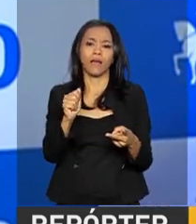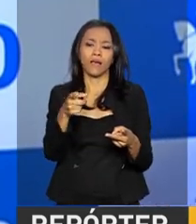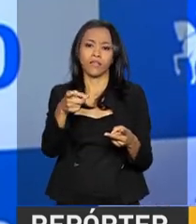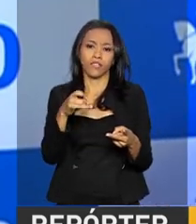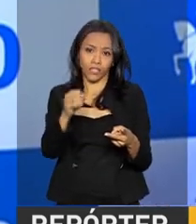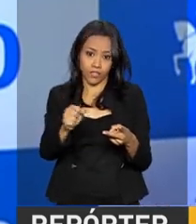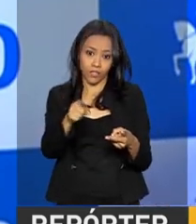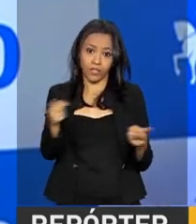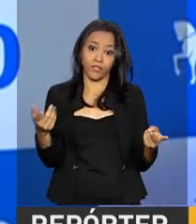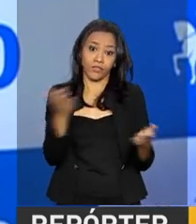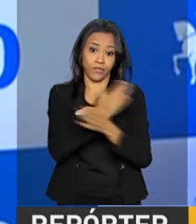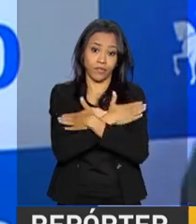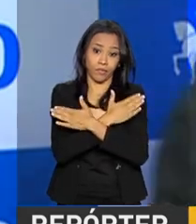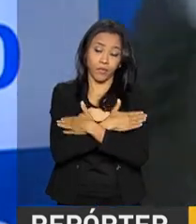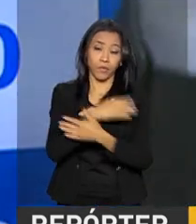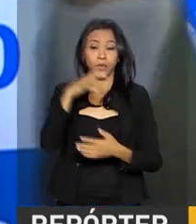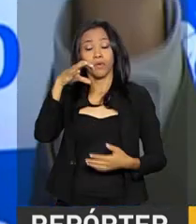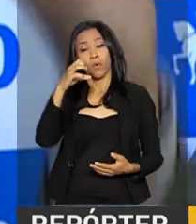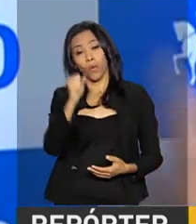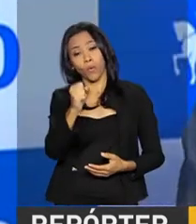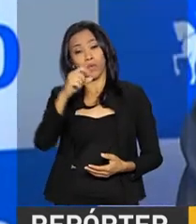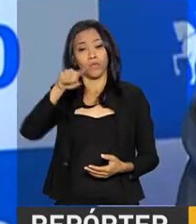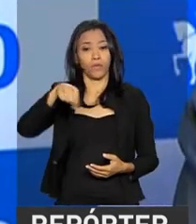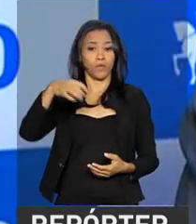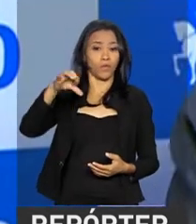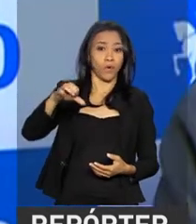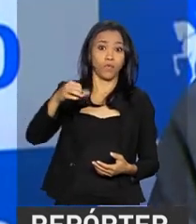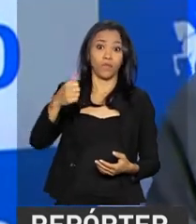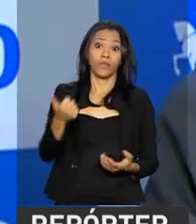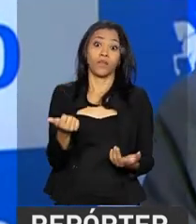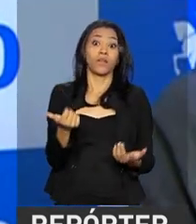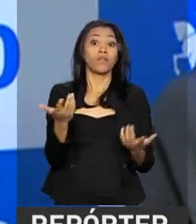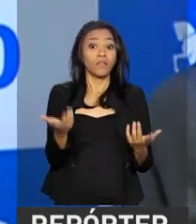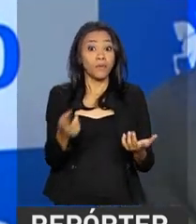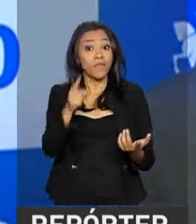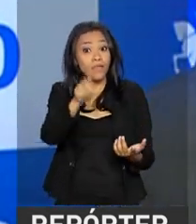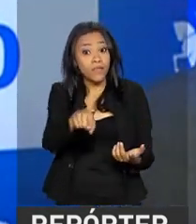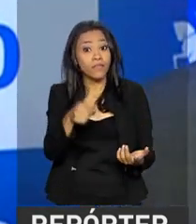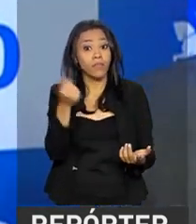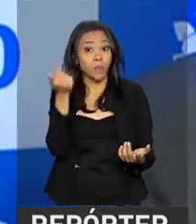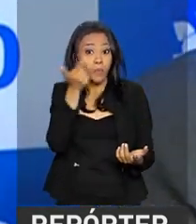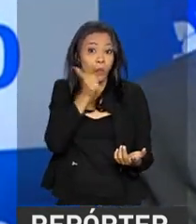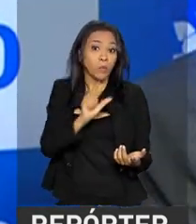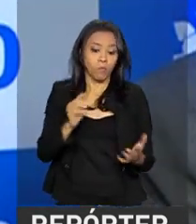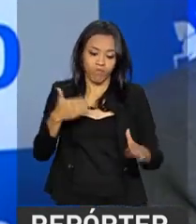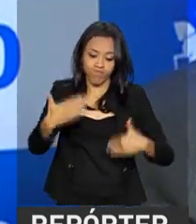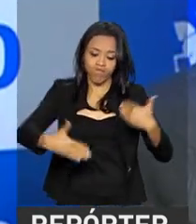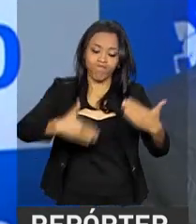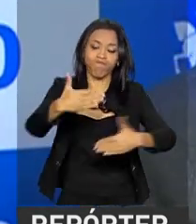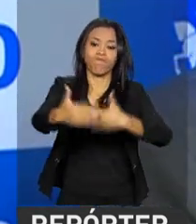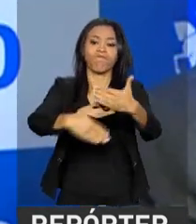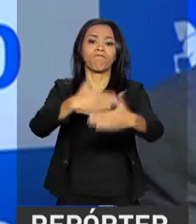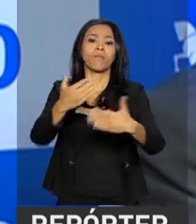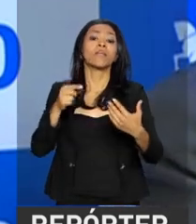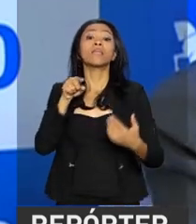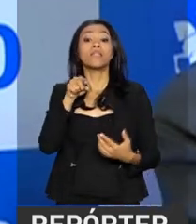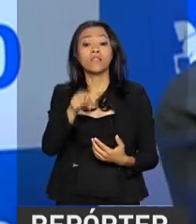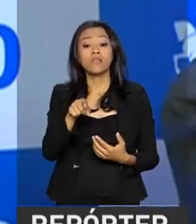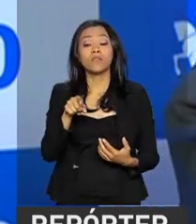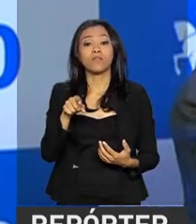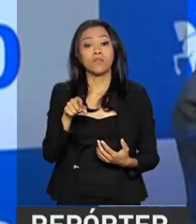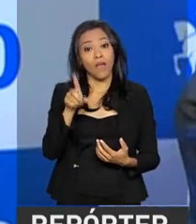9 8 e meio fio de 14 que é um ganho monumental tudo isso tem a ver com